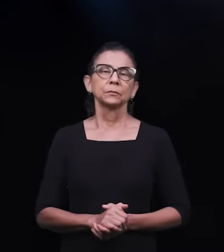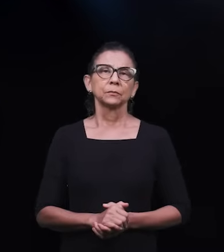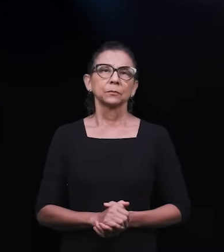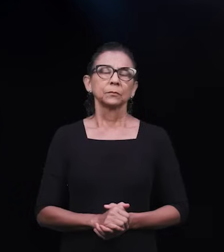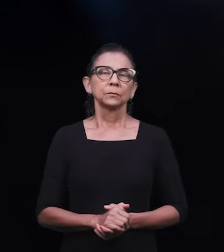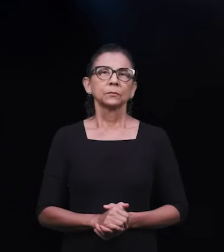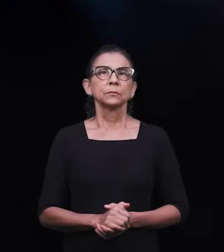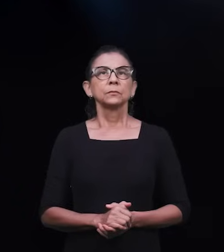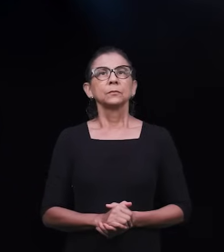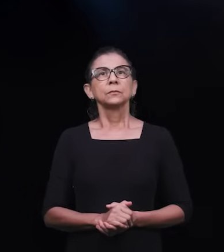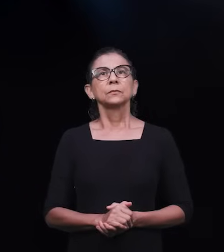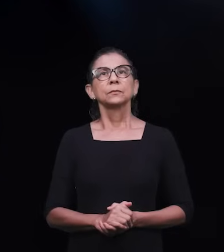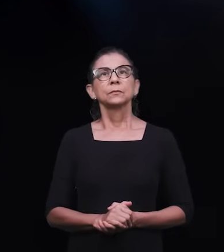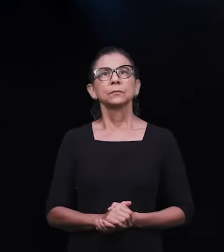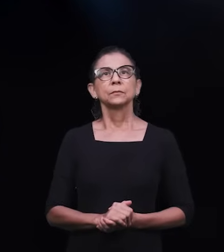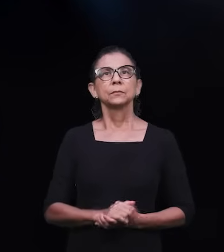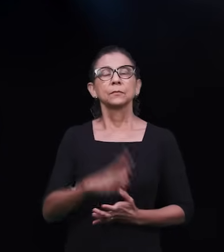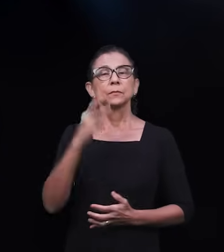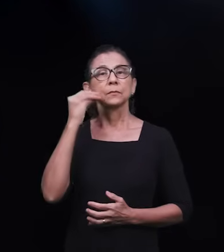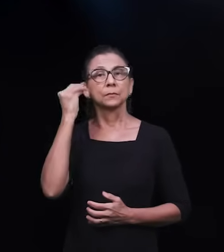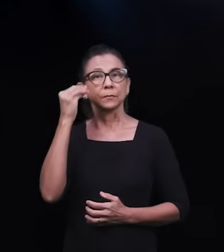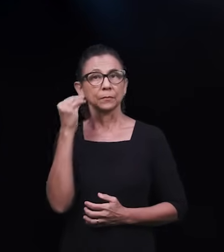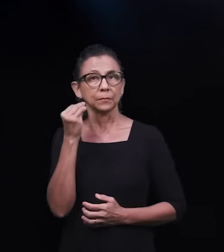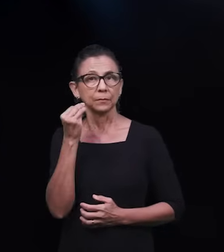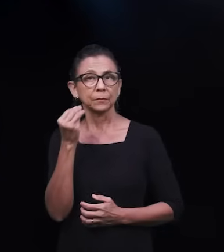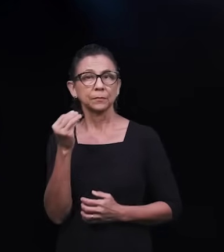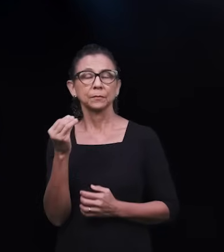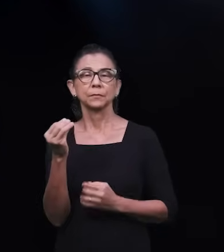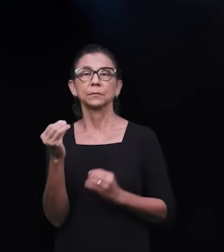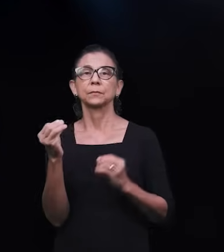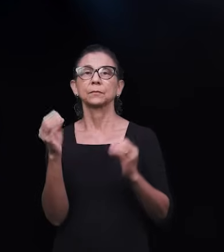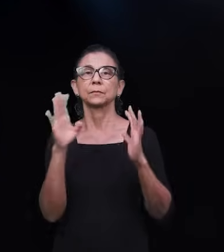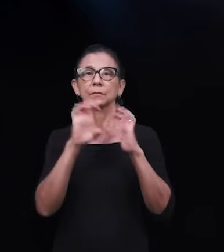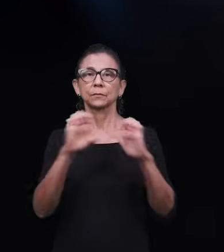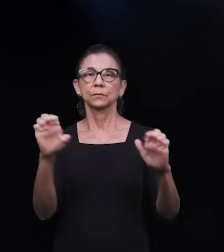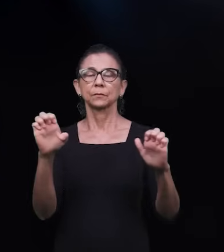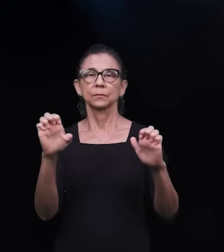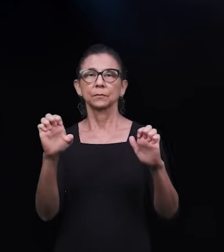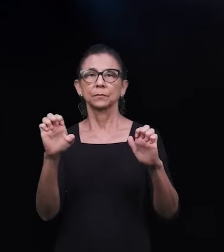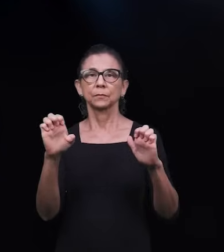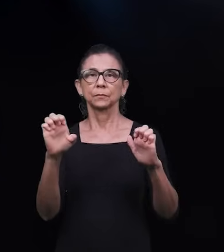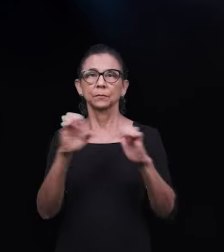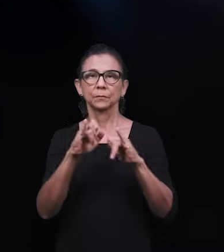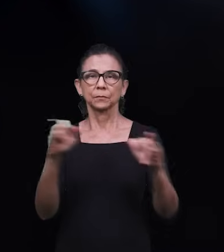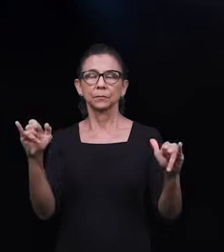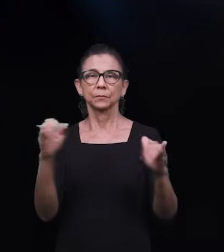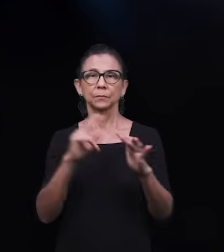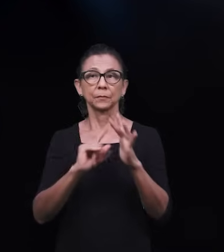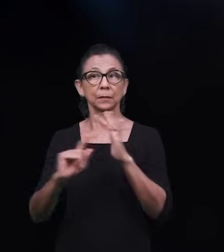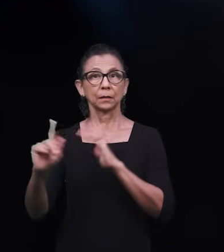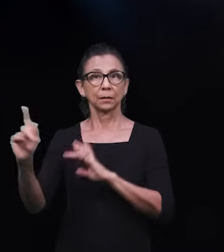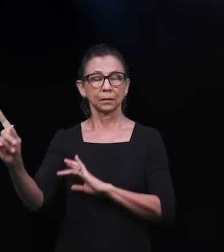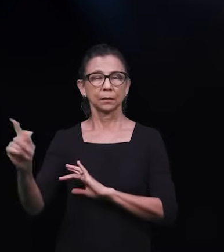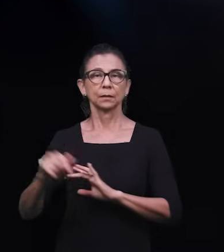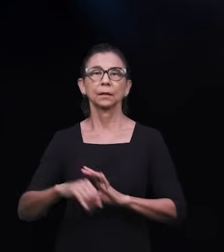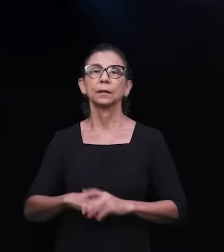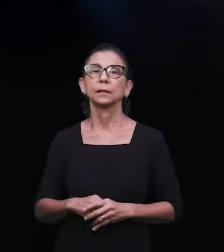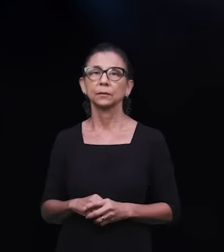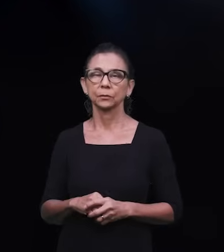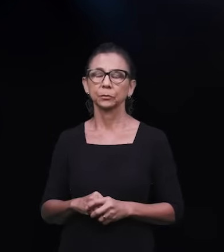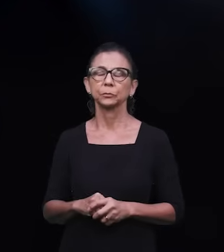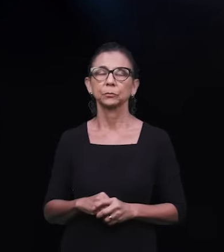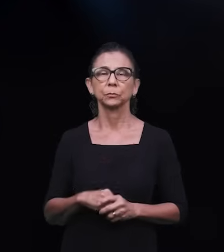Pastor Delano. A minha experiência é acerca do programa Evangelho Eterno, no quadro de Santo Manaí,